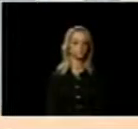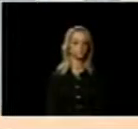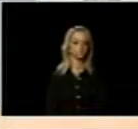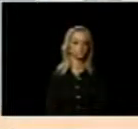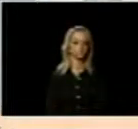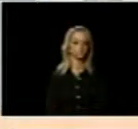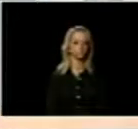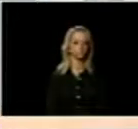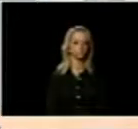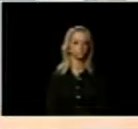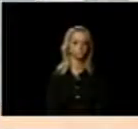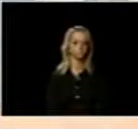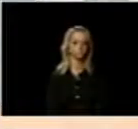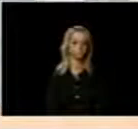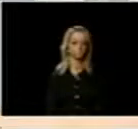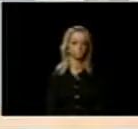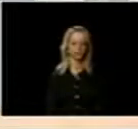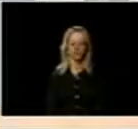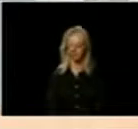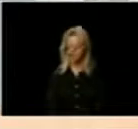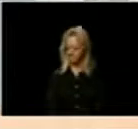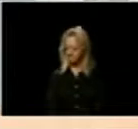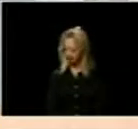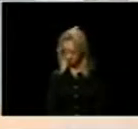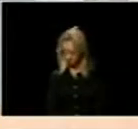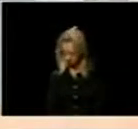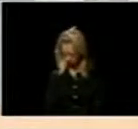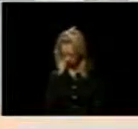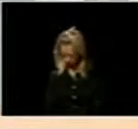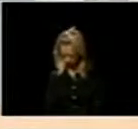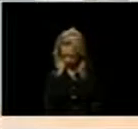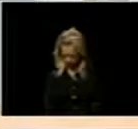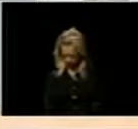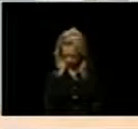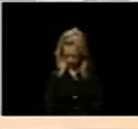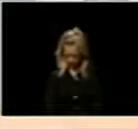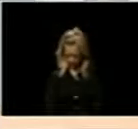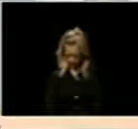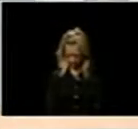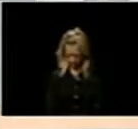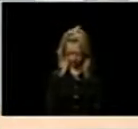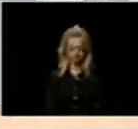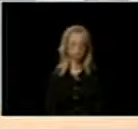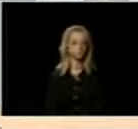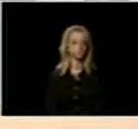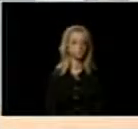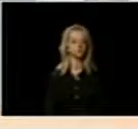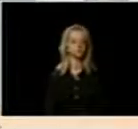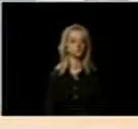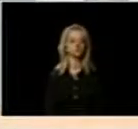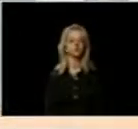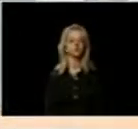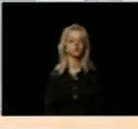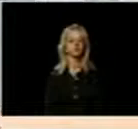deixar de dizer o que eu preciso dizer. Em 2011, eu li uma notícia no jornal que me deixou